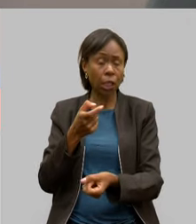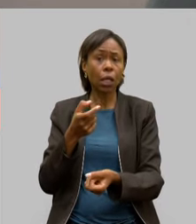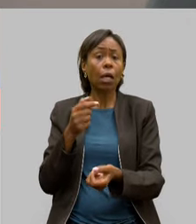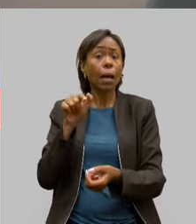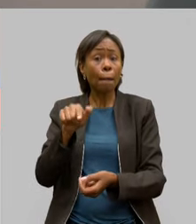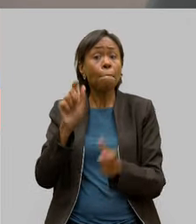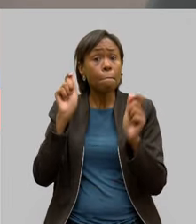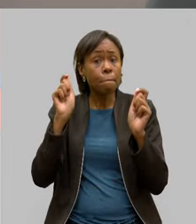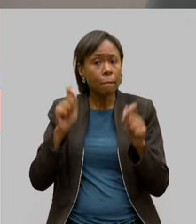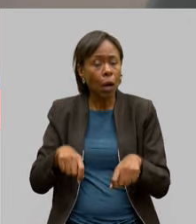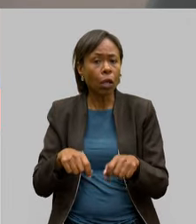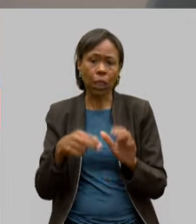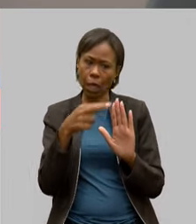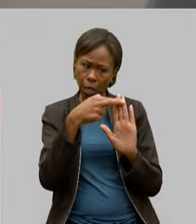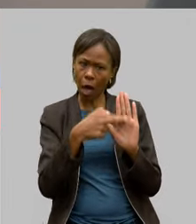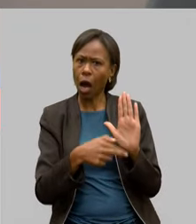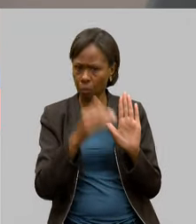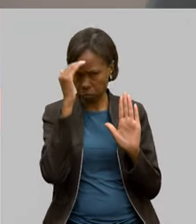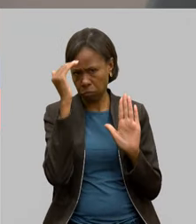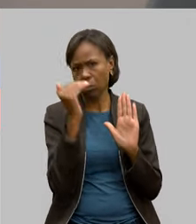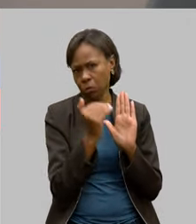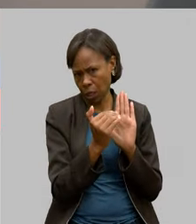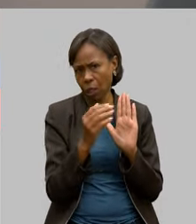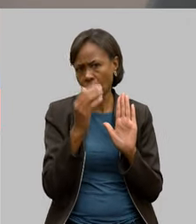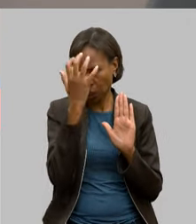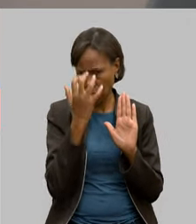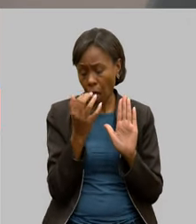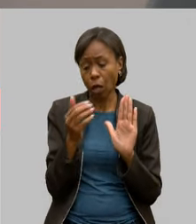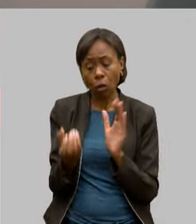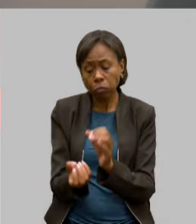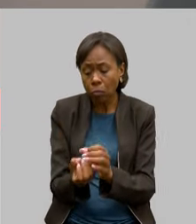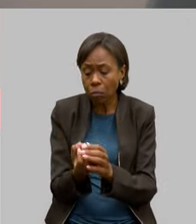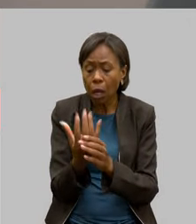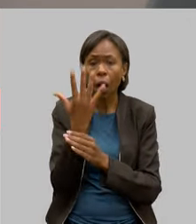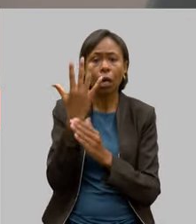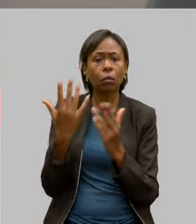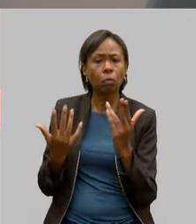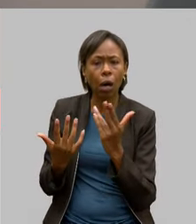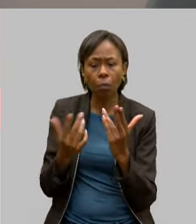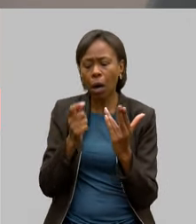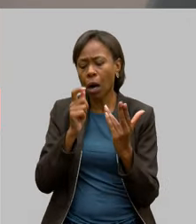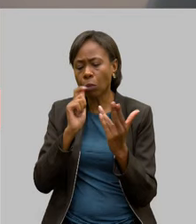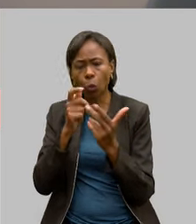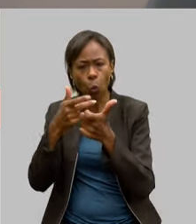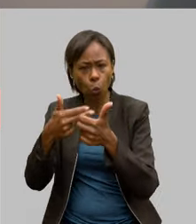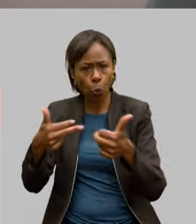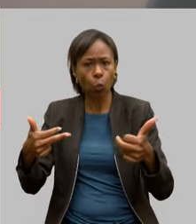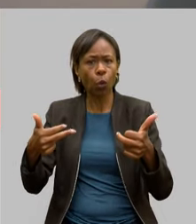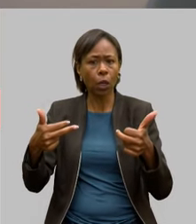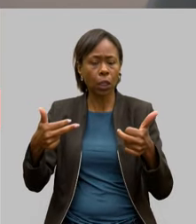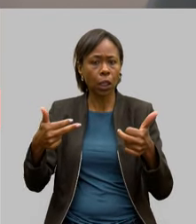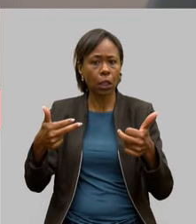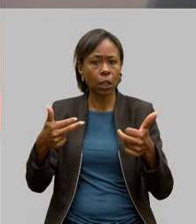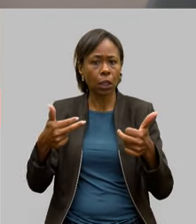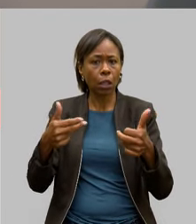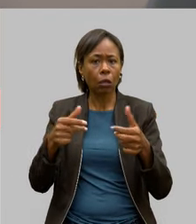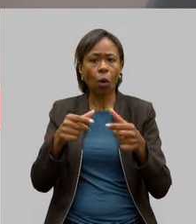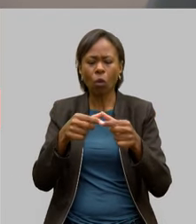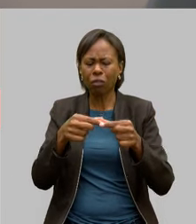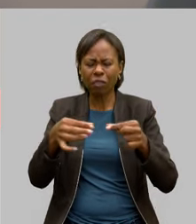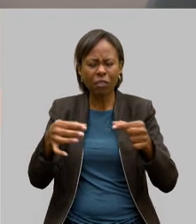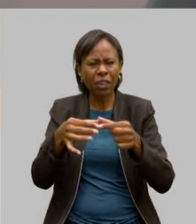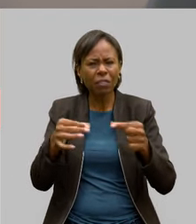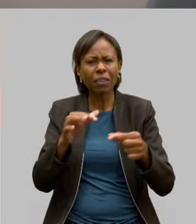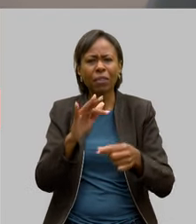com regulamentação com seriedade não só plantas para serem utilizados como eh fibra como camo como